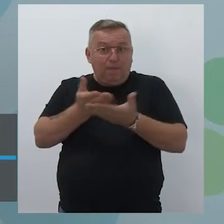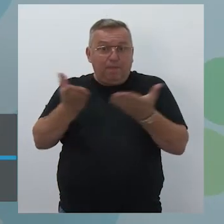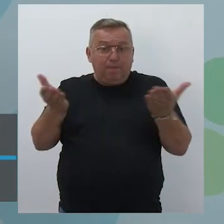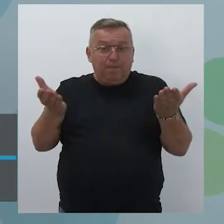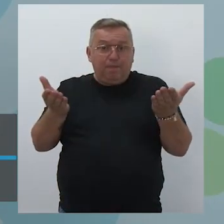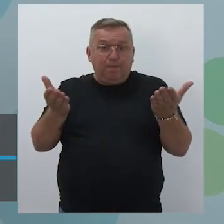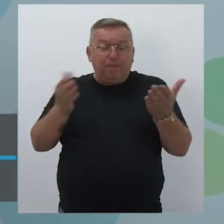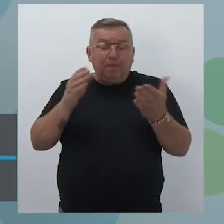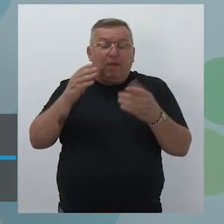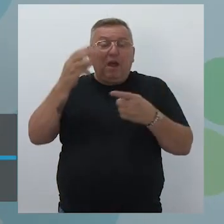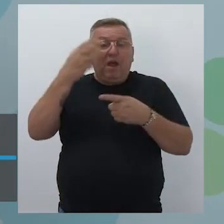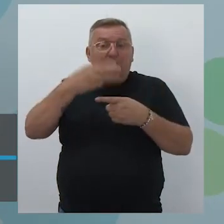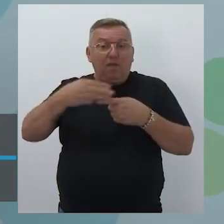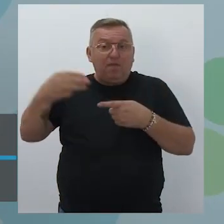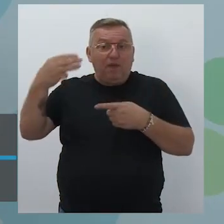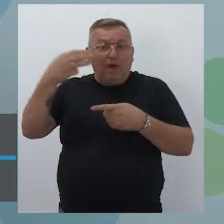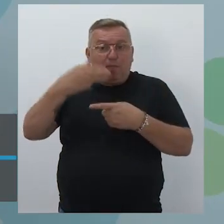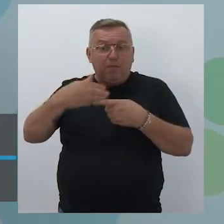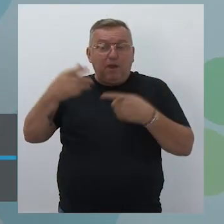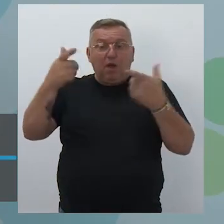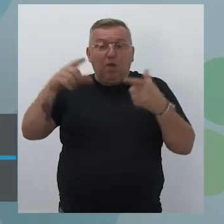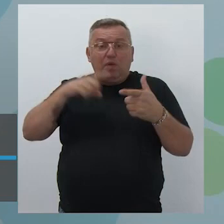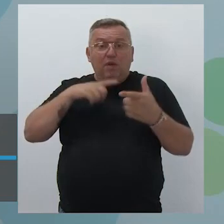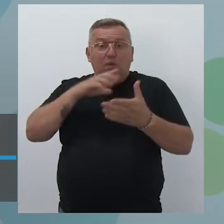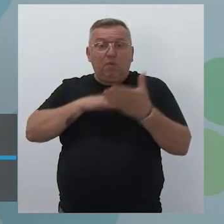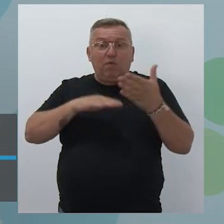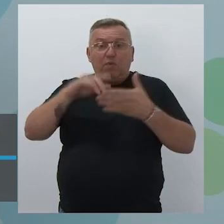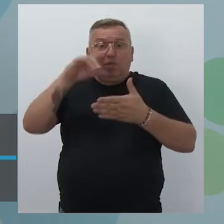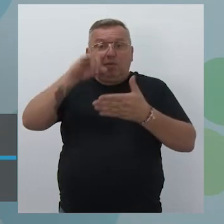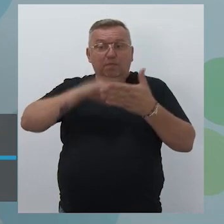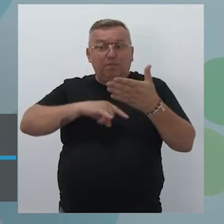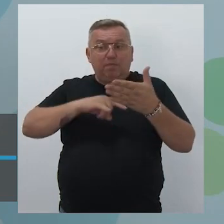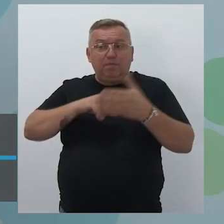na EFAP, onde estão todos os documentos, né,